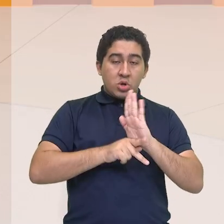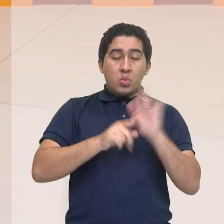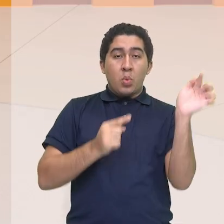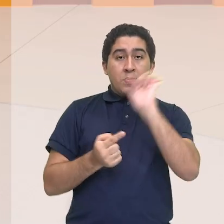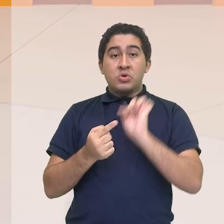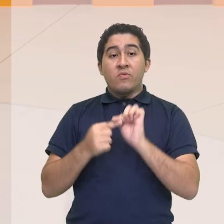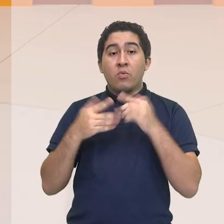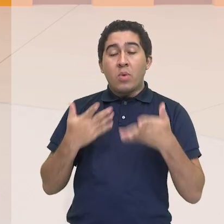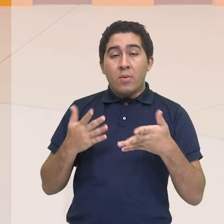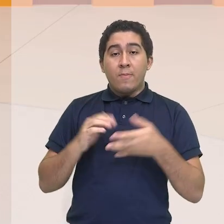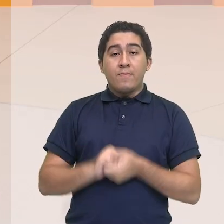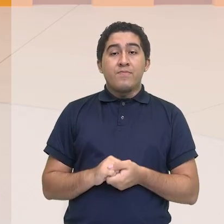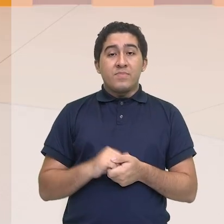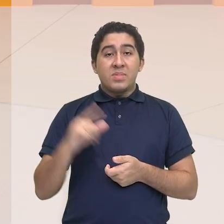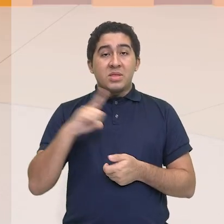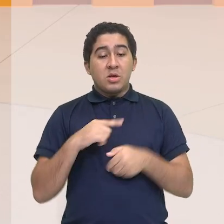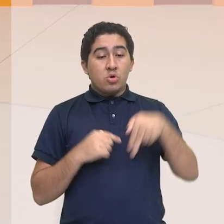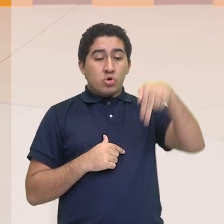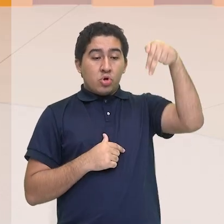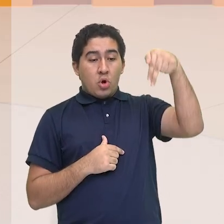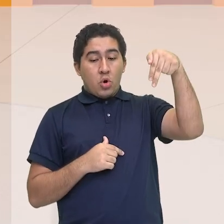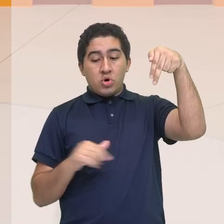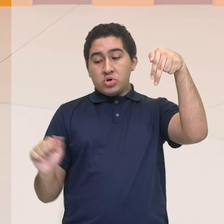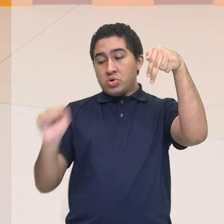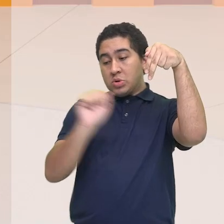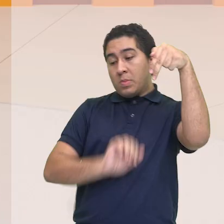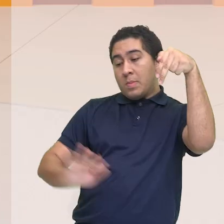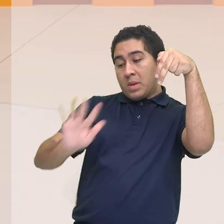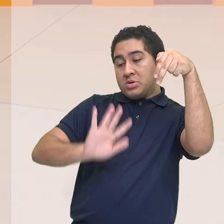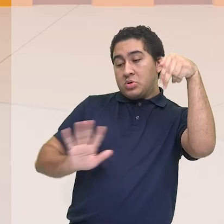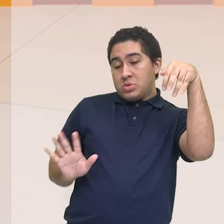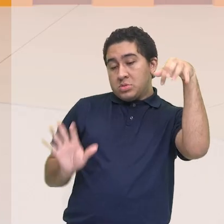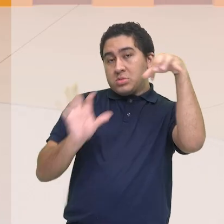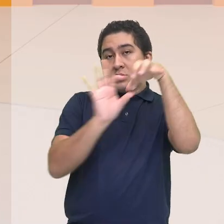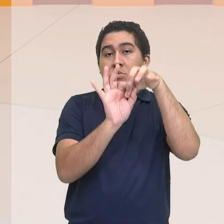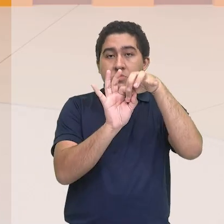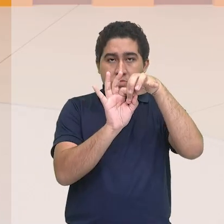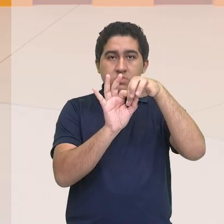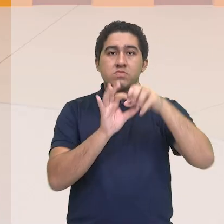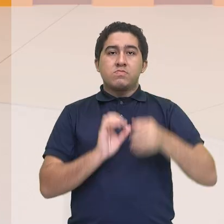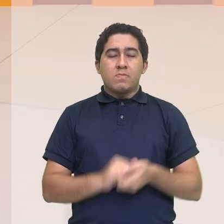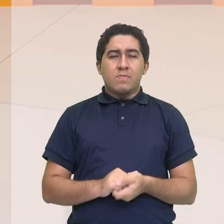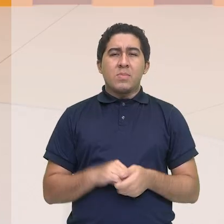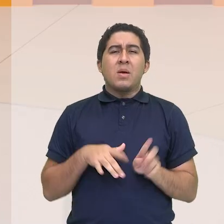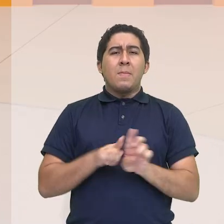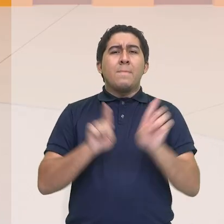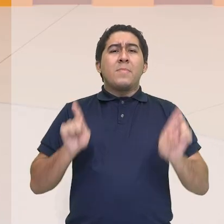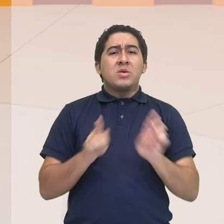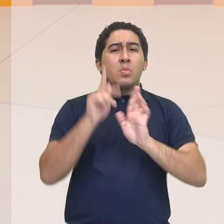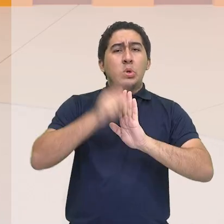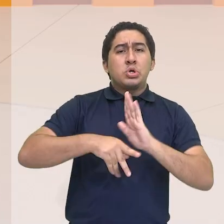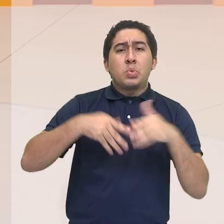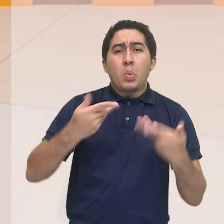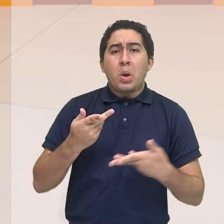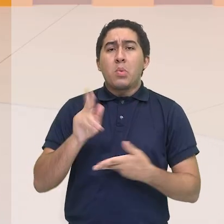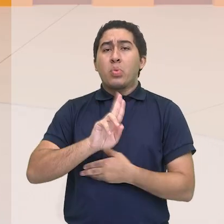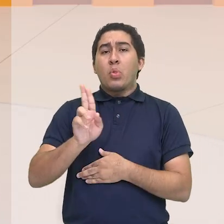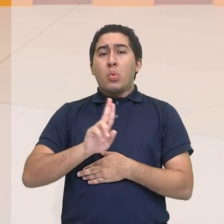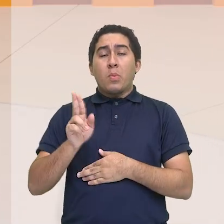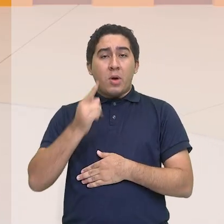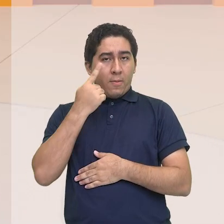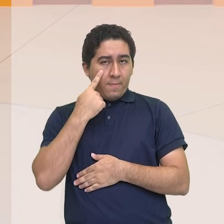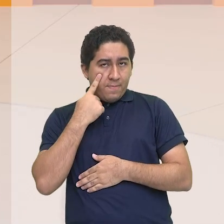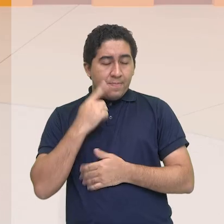visavam integrar a região norte ao restante do país. Mas de que projeto a gente está falando, professor? A